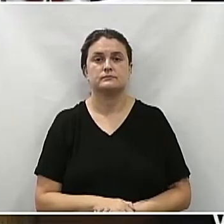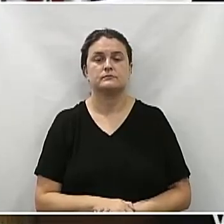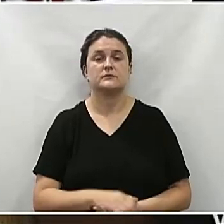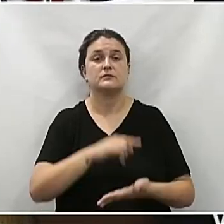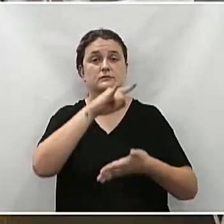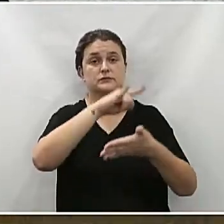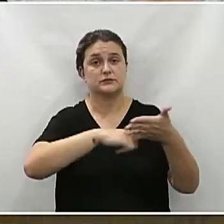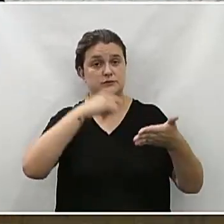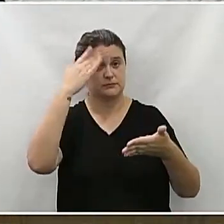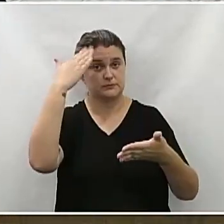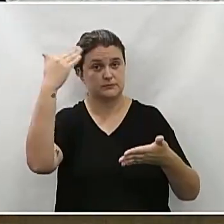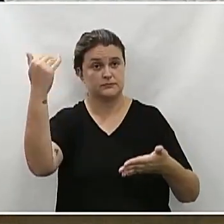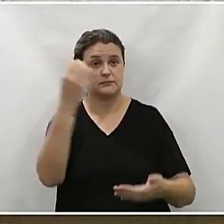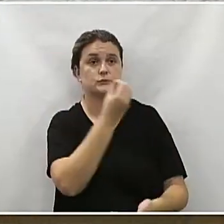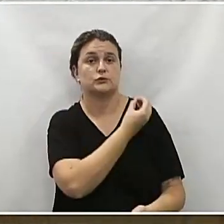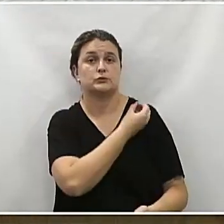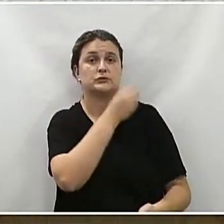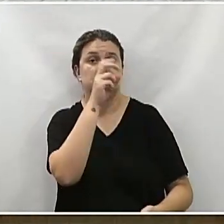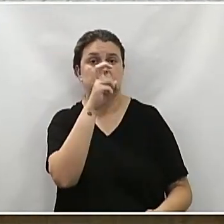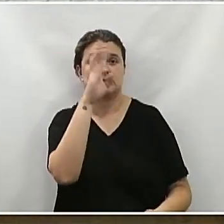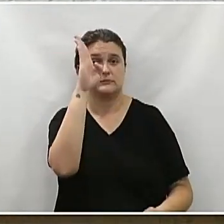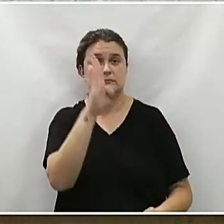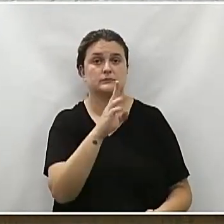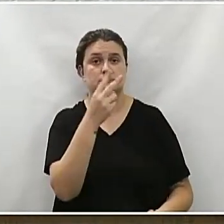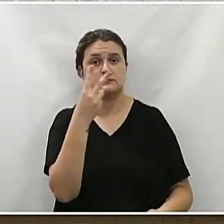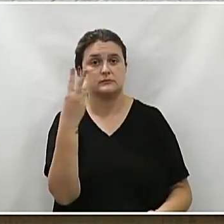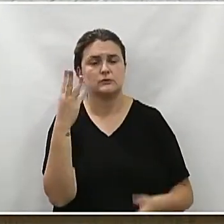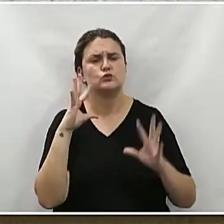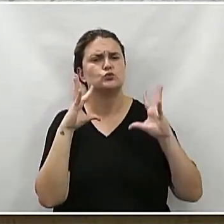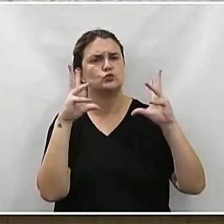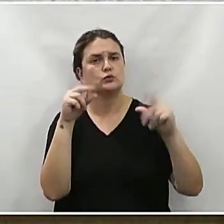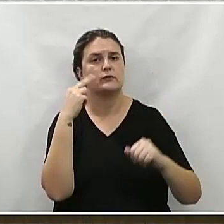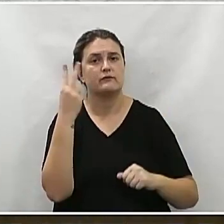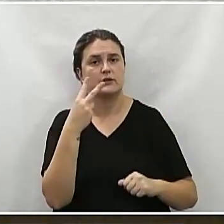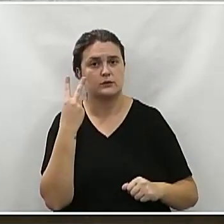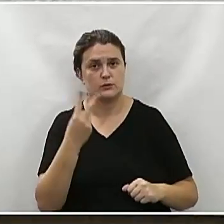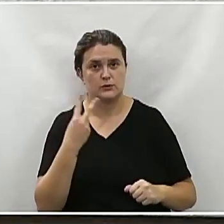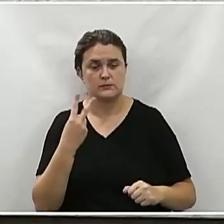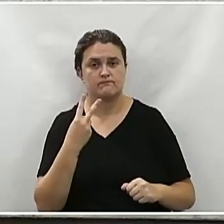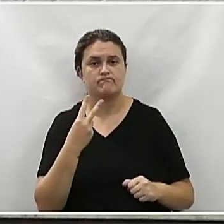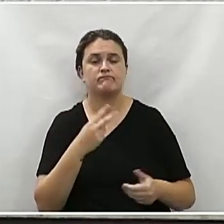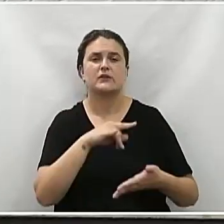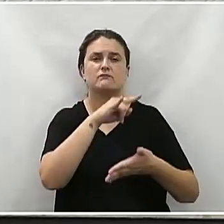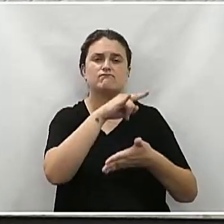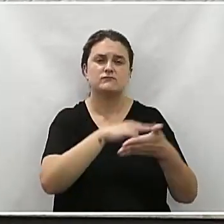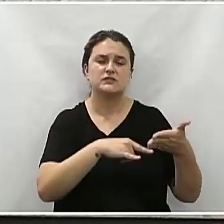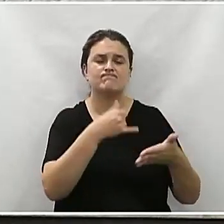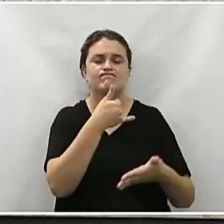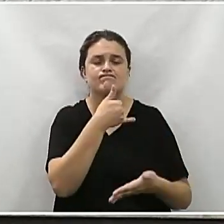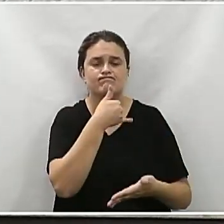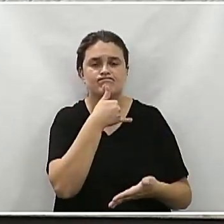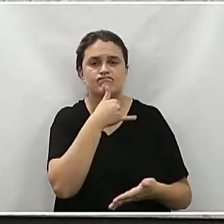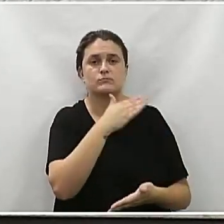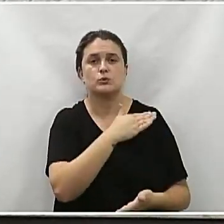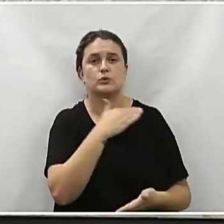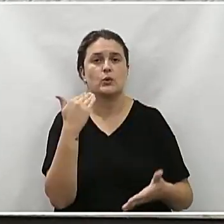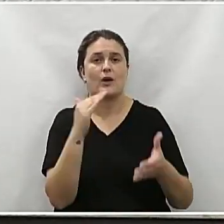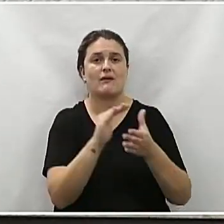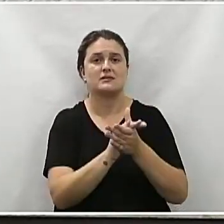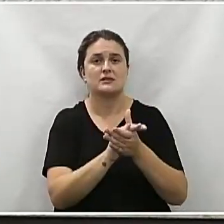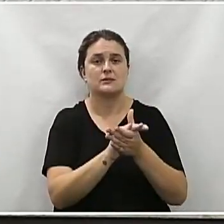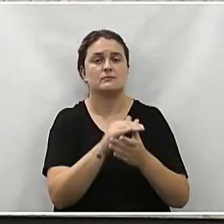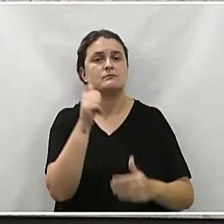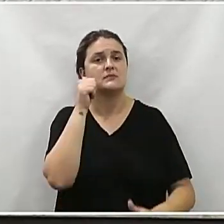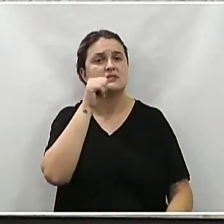Moções. Número 5 de 2023 de todos os vereadores. Uma moção de pesar pelo falecimento do casal